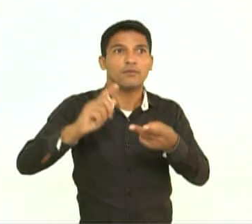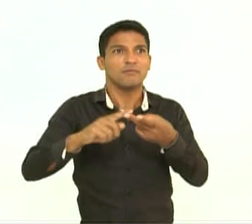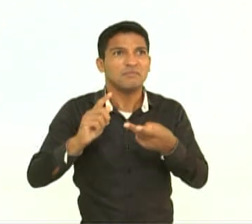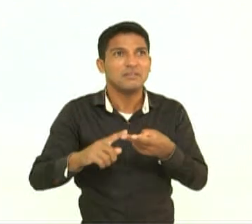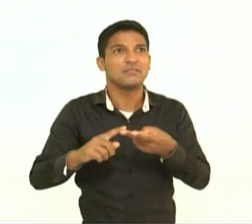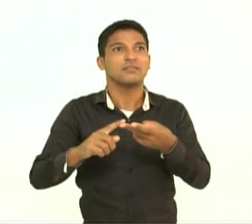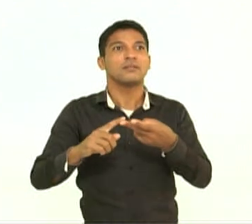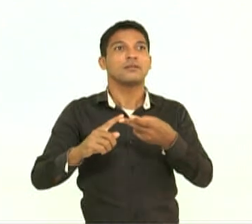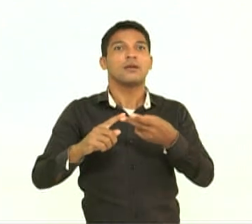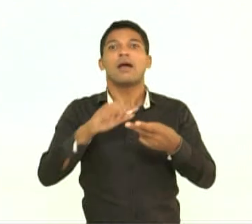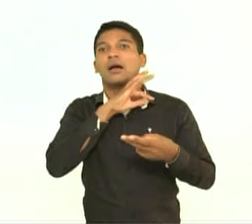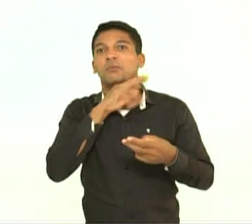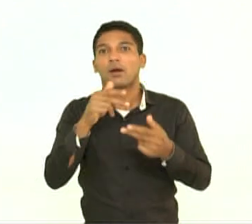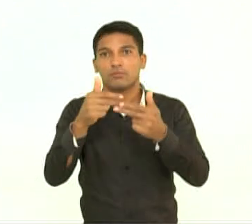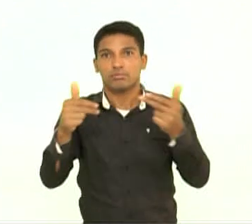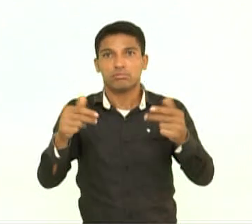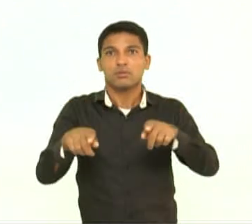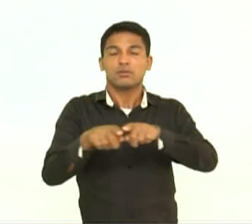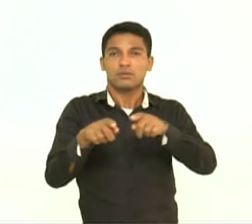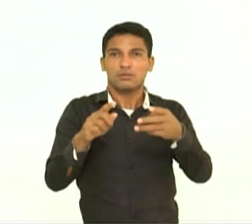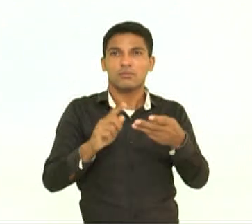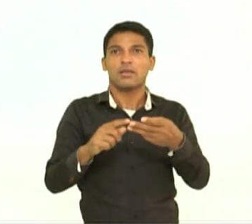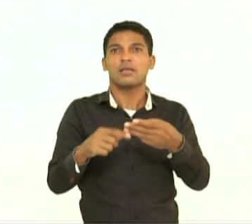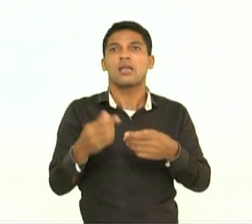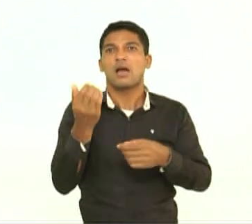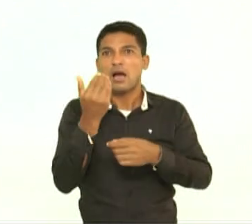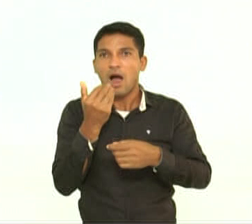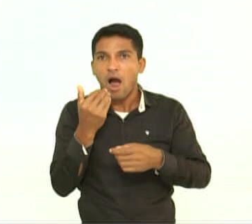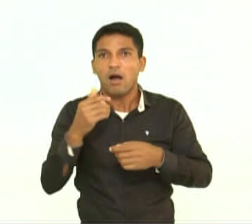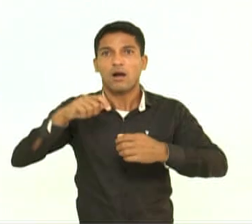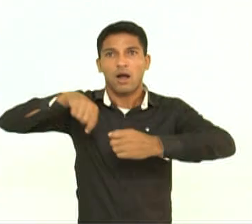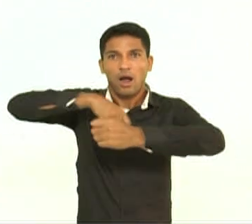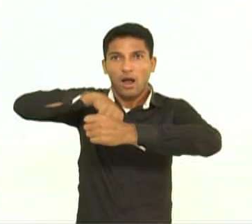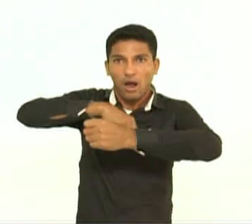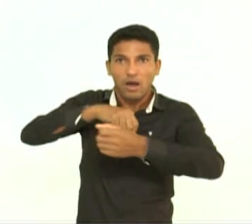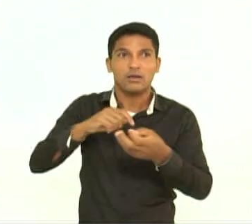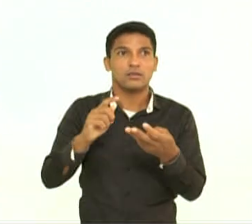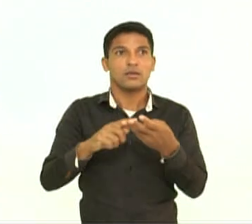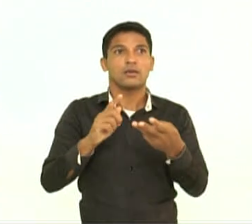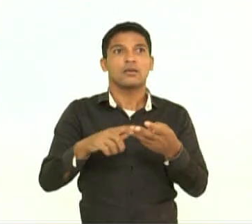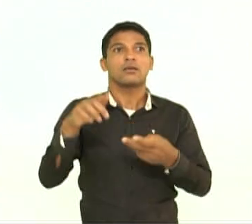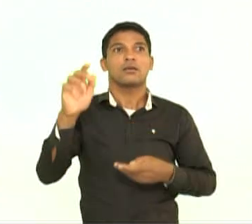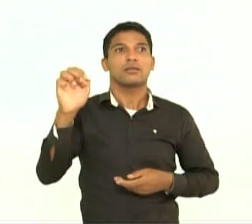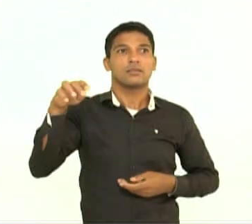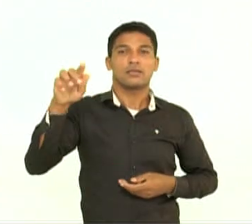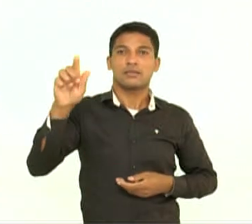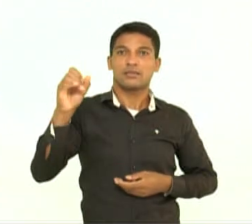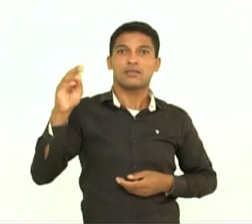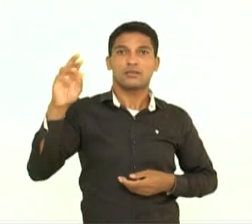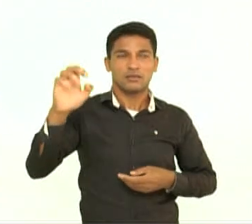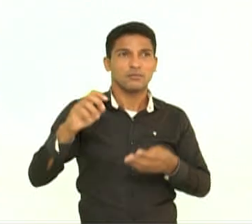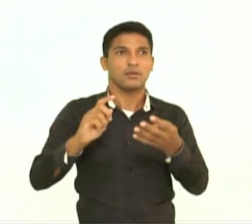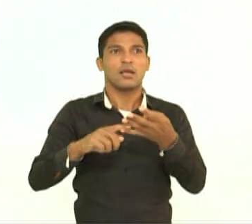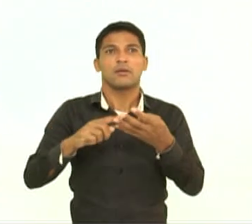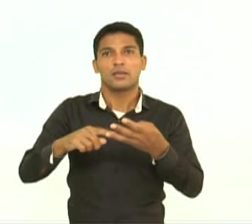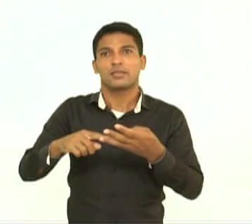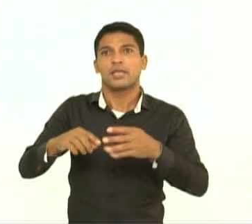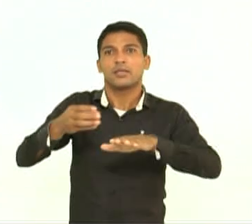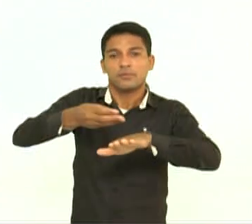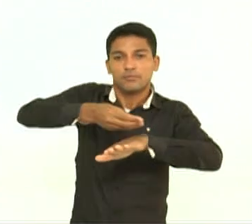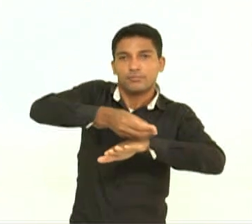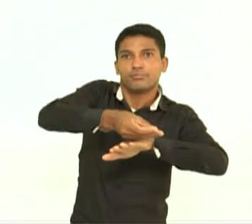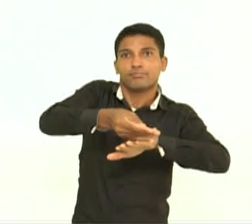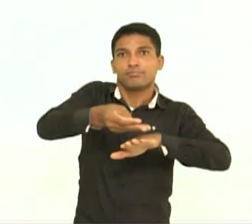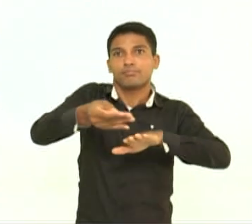e todas essas especiarias que são famosas na Índia. Vale a pena quem puder dar uma pesquisadinha, assistir